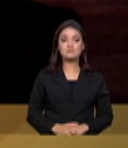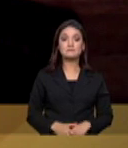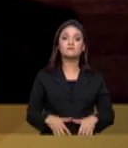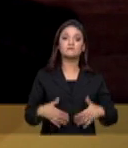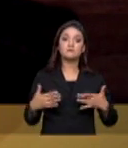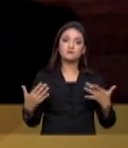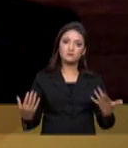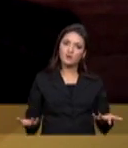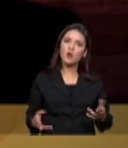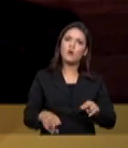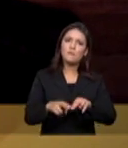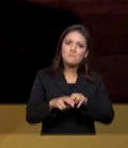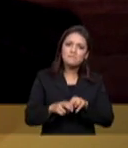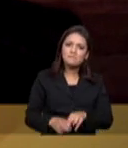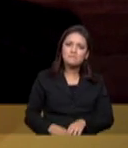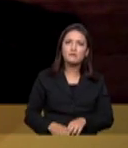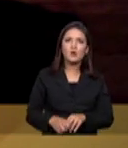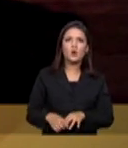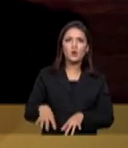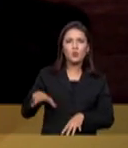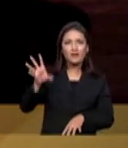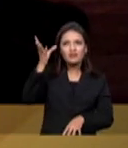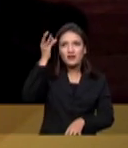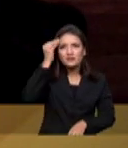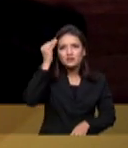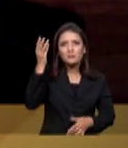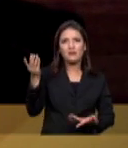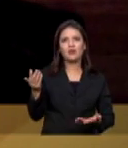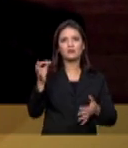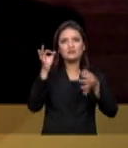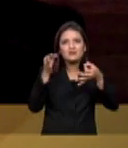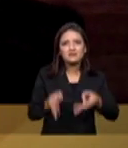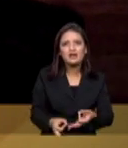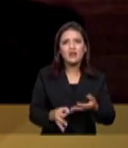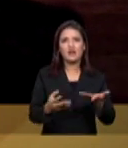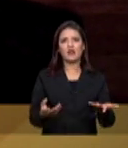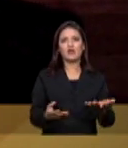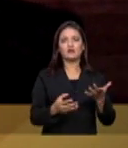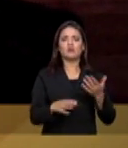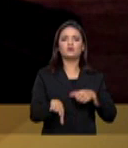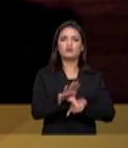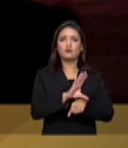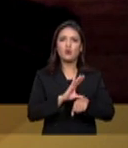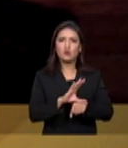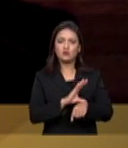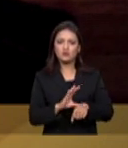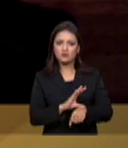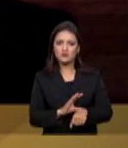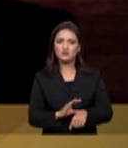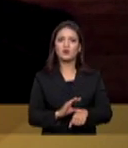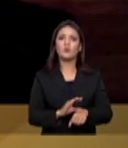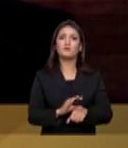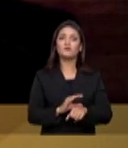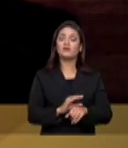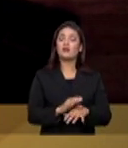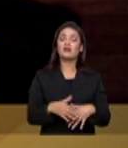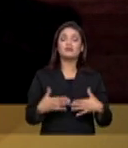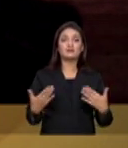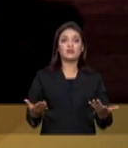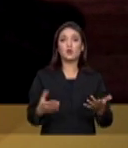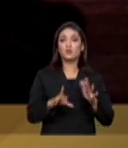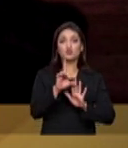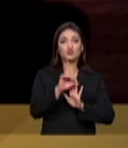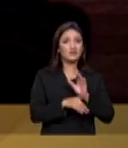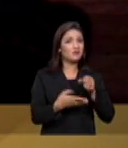uma hermenêutica constitucionalmente adequada à interpretação e aplicação de um direito fundamental